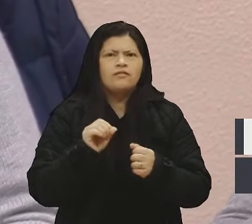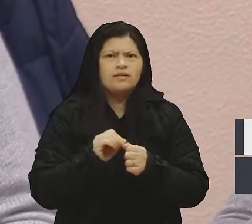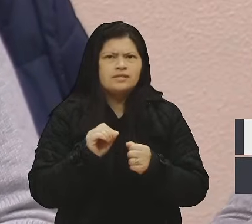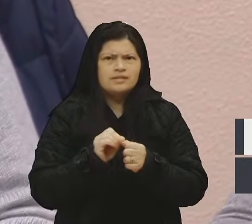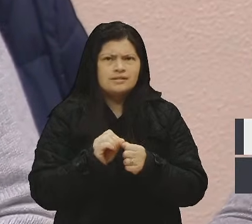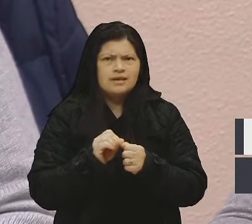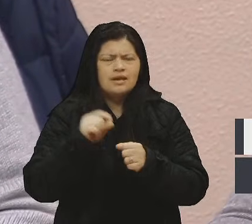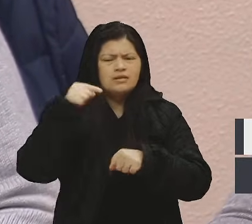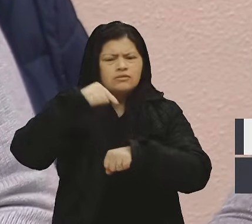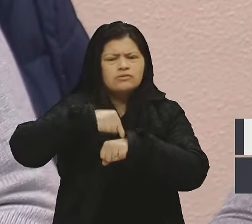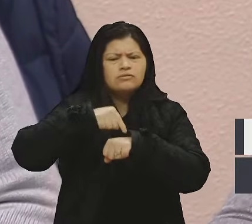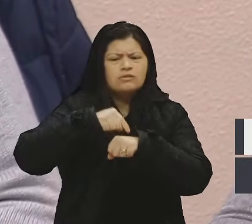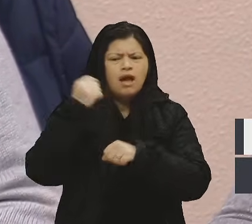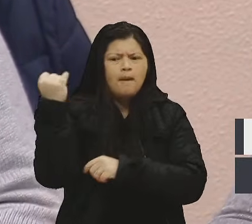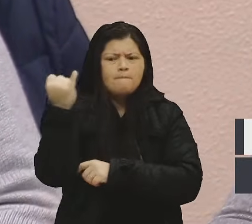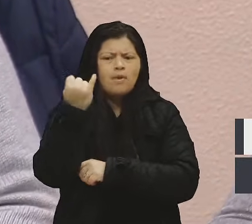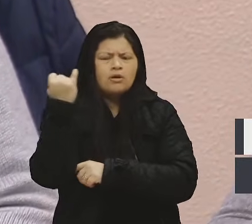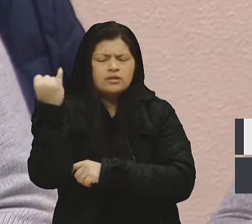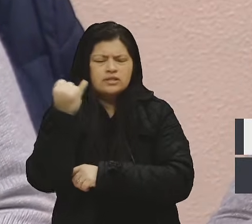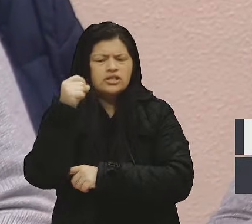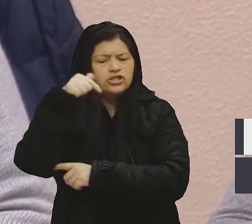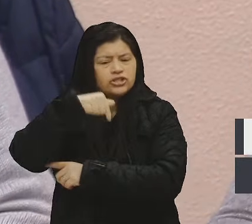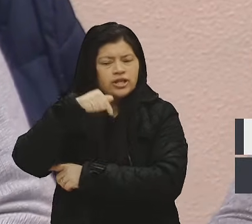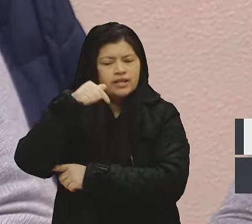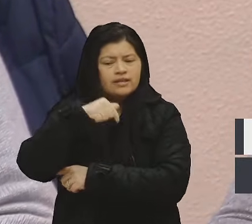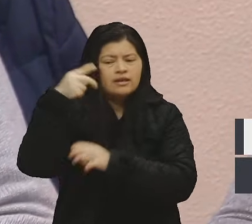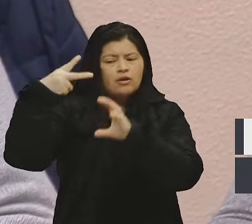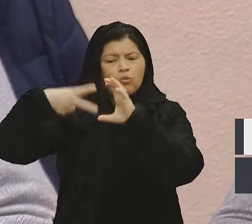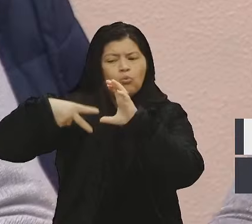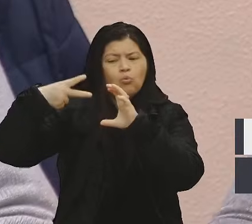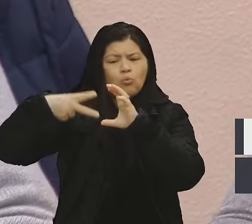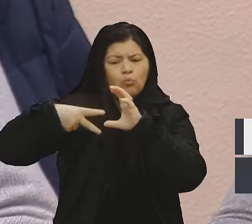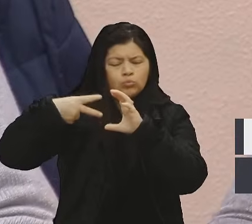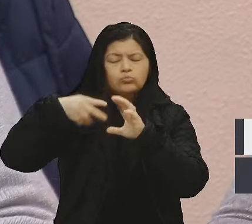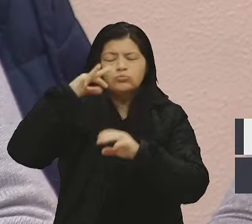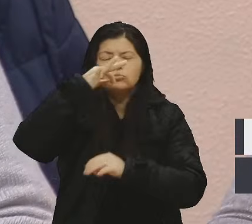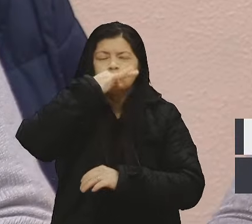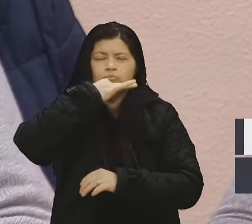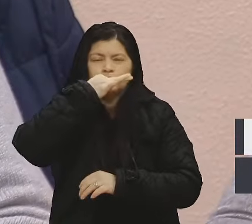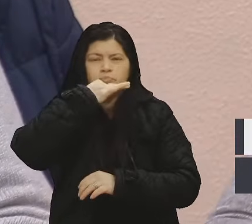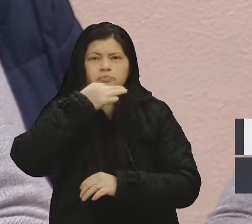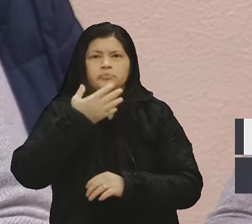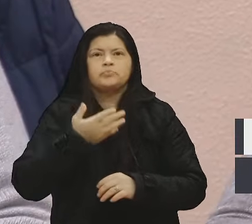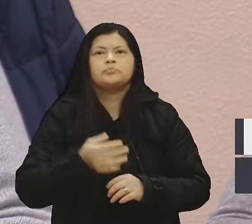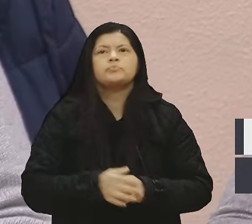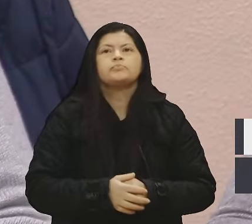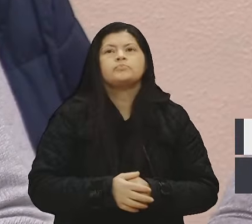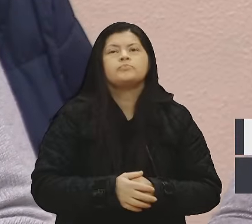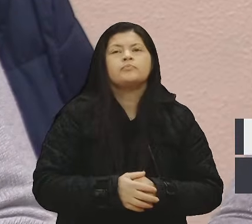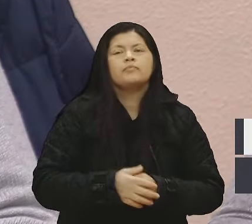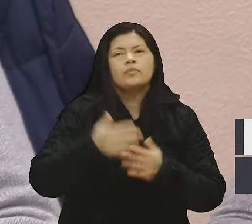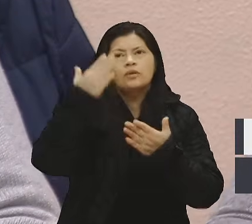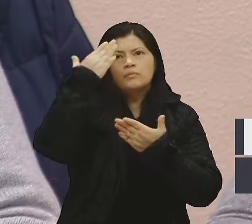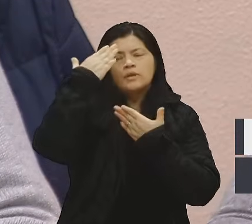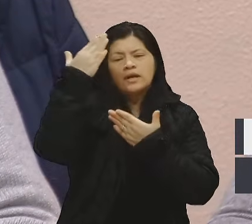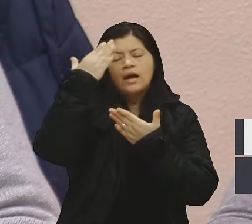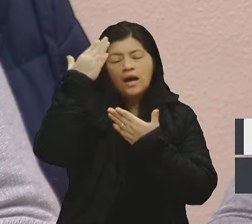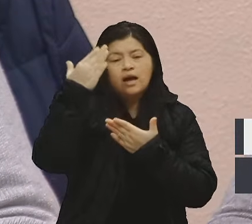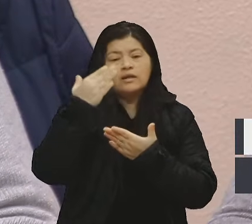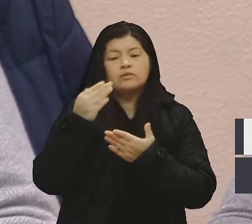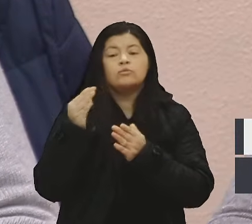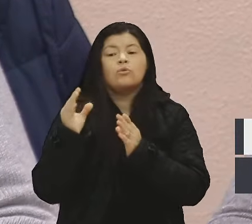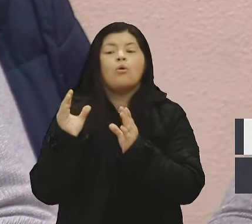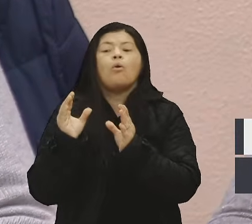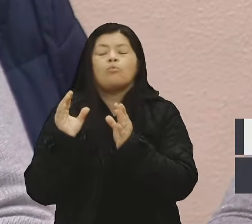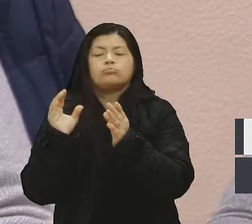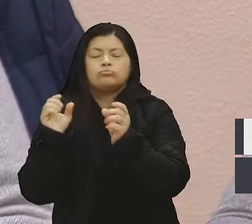este momento tão importante aqui na Câmara Municipal de Caxias do Sul. Agradecer ao nosso companheiro de